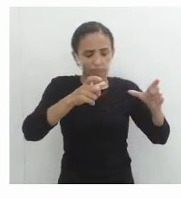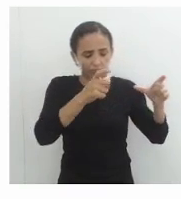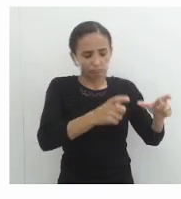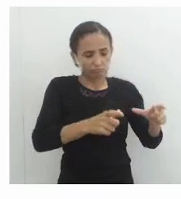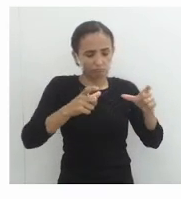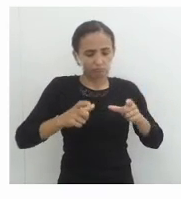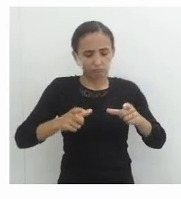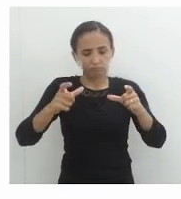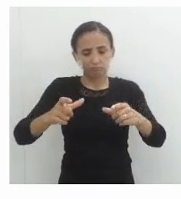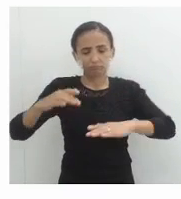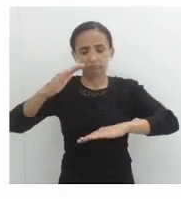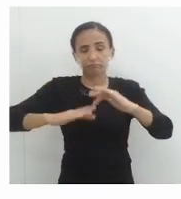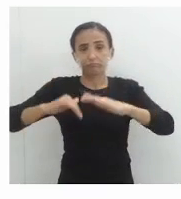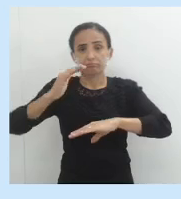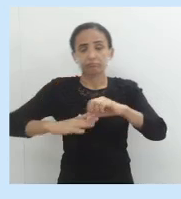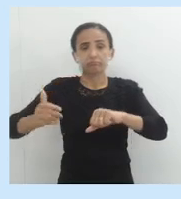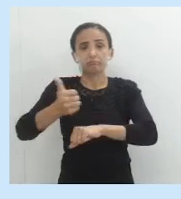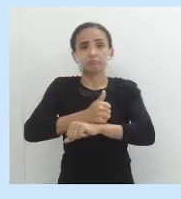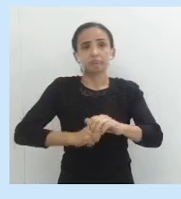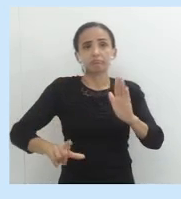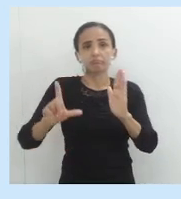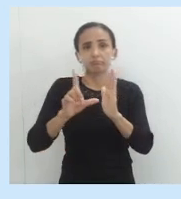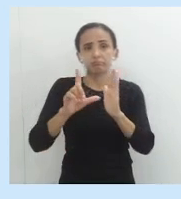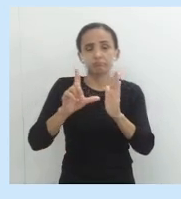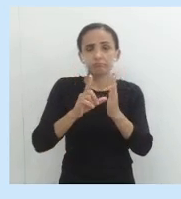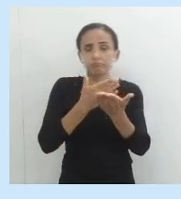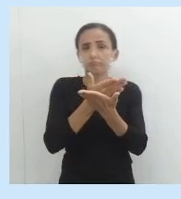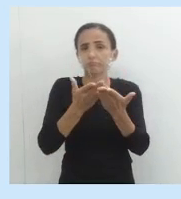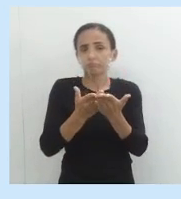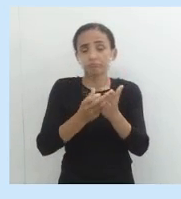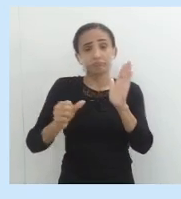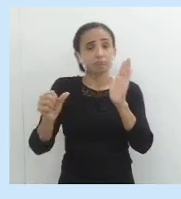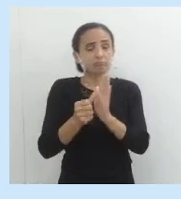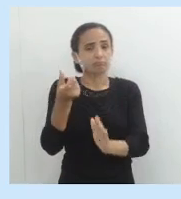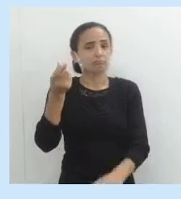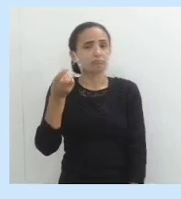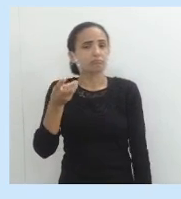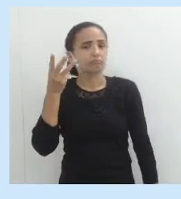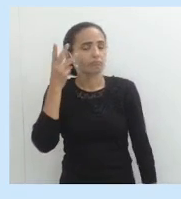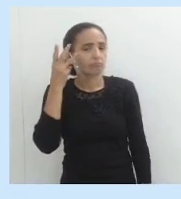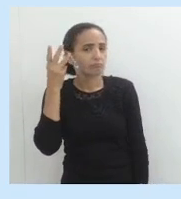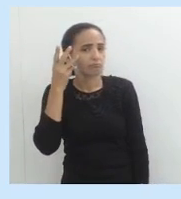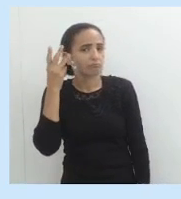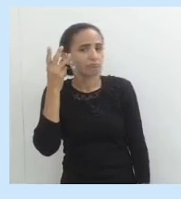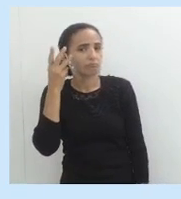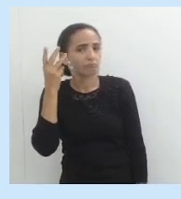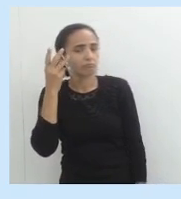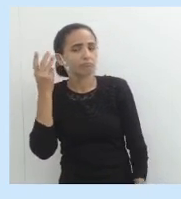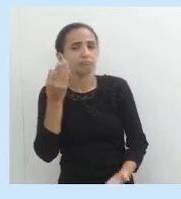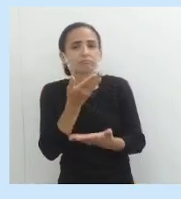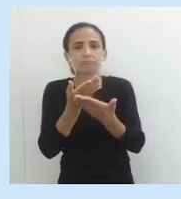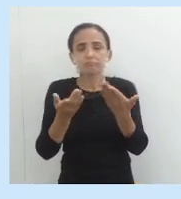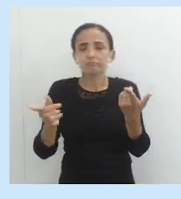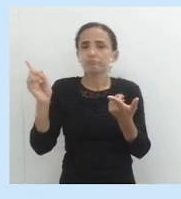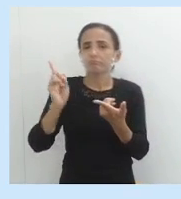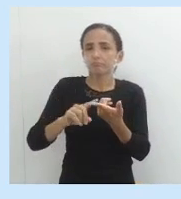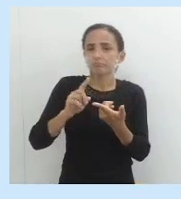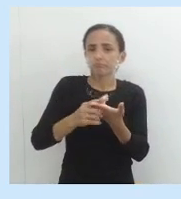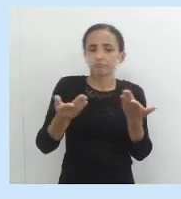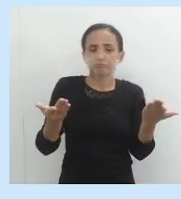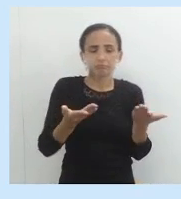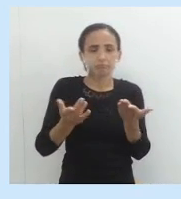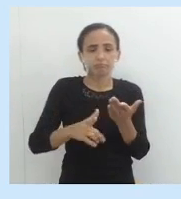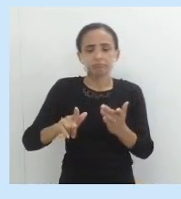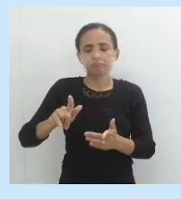como as galerias. Então, primeiro surgiu os museus, né, e depois viu-se que a arte podia ser comercializada, né, e surgiram